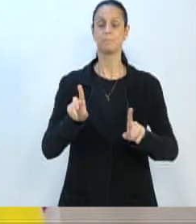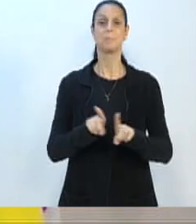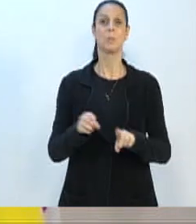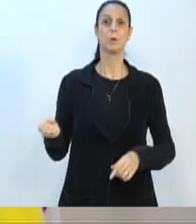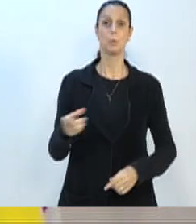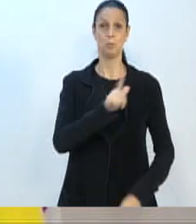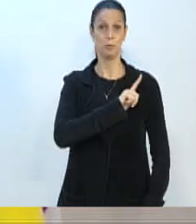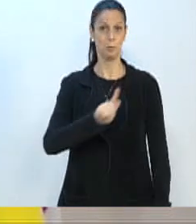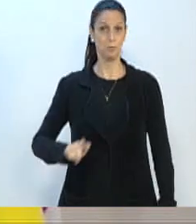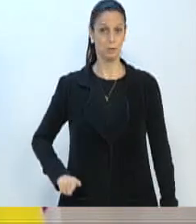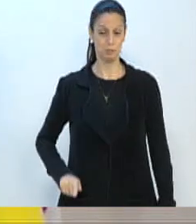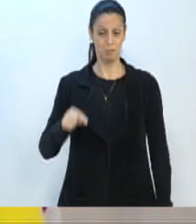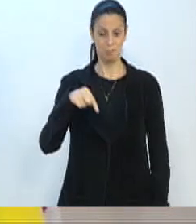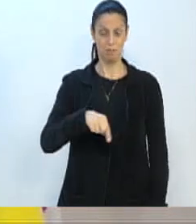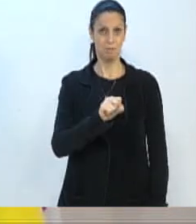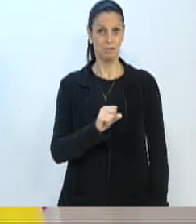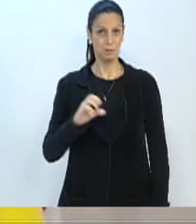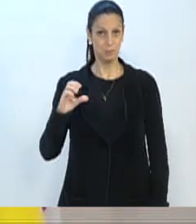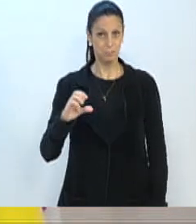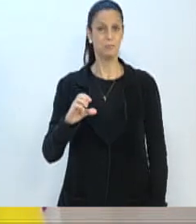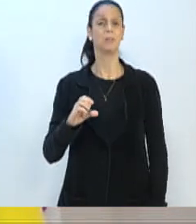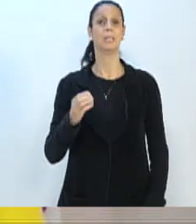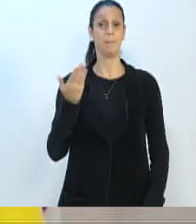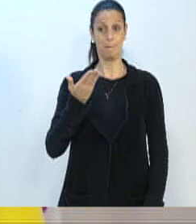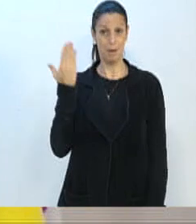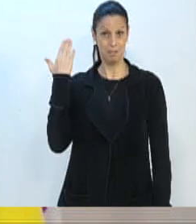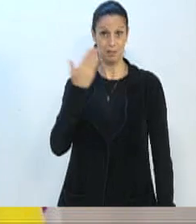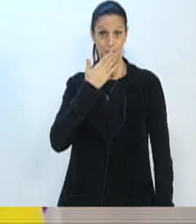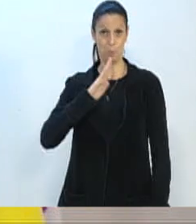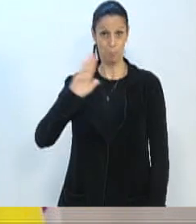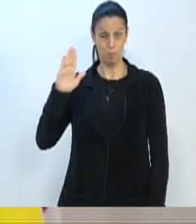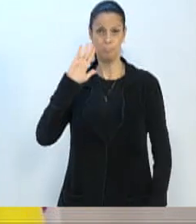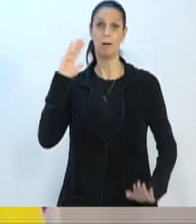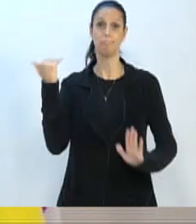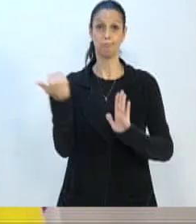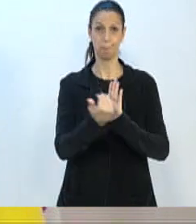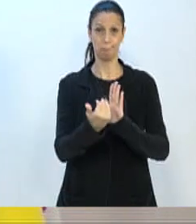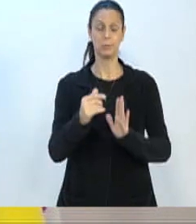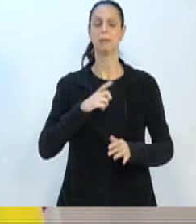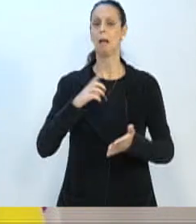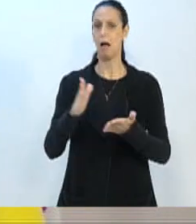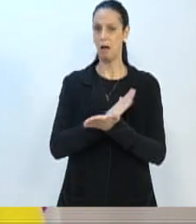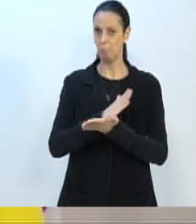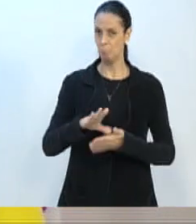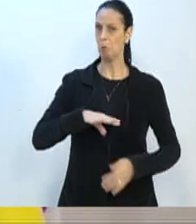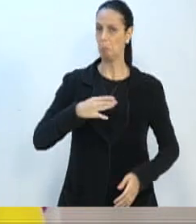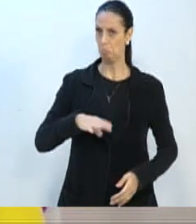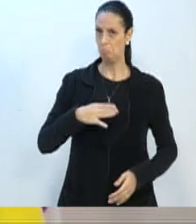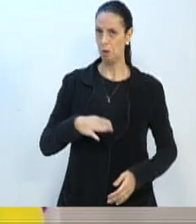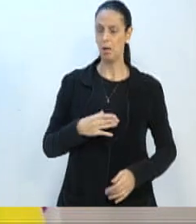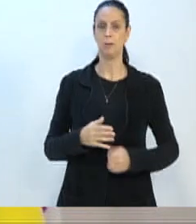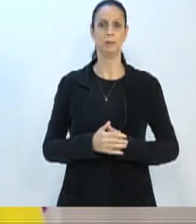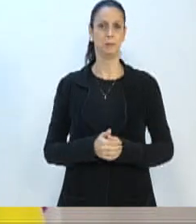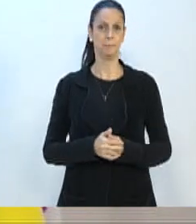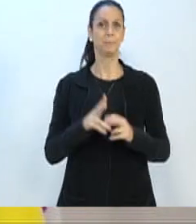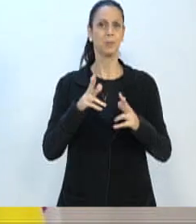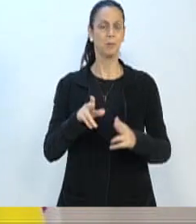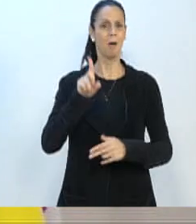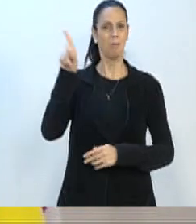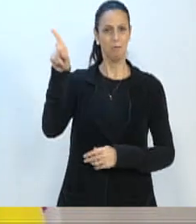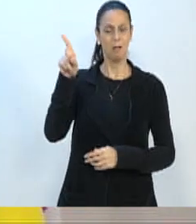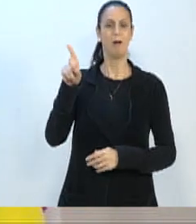Governador eleito de Santa Catarina cumpra todas as suas promessas algumas audaciosas onde creio que é exemplo do que fez o governador eleito de São Paulo